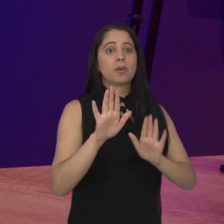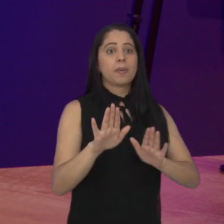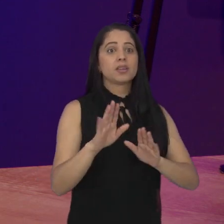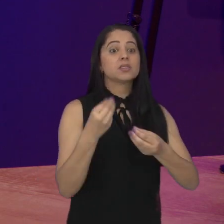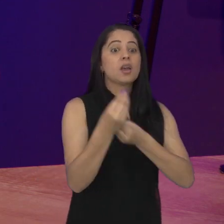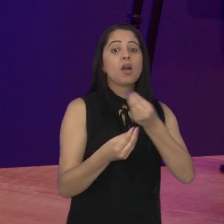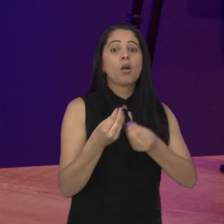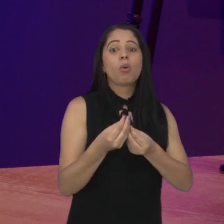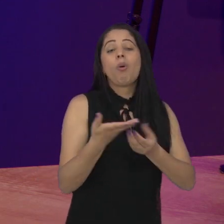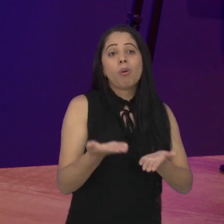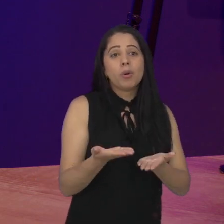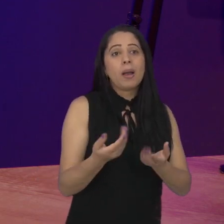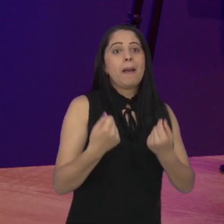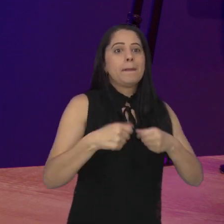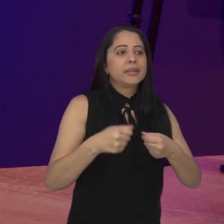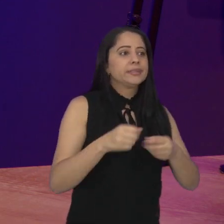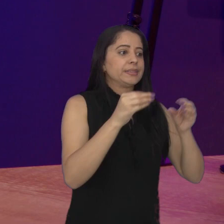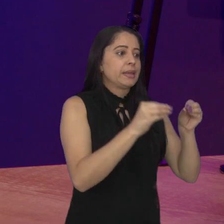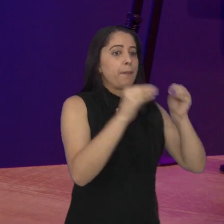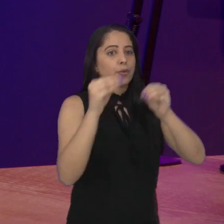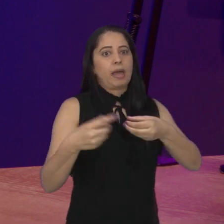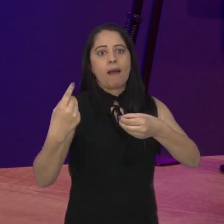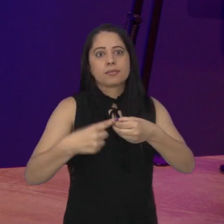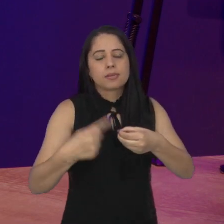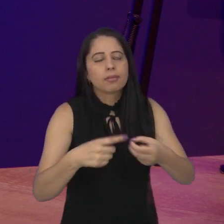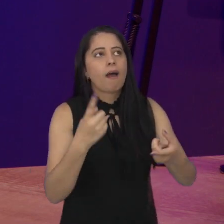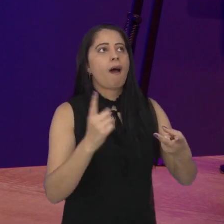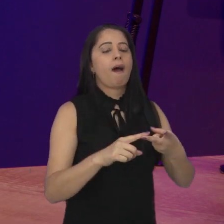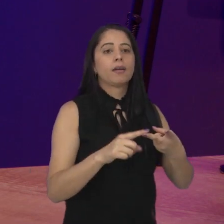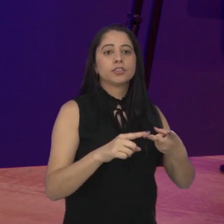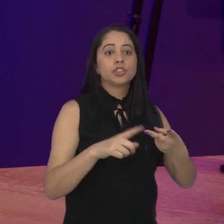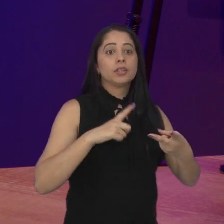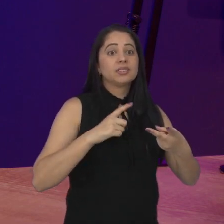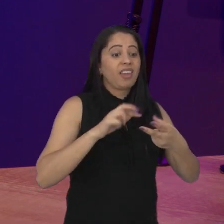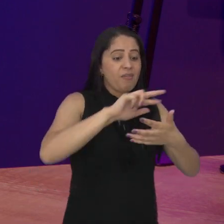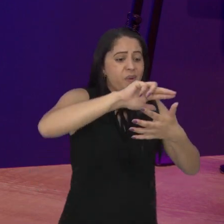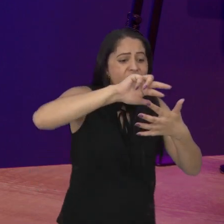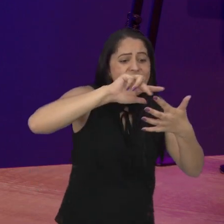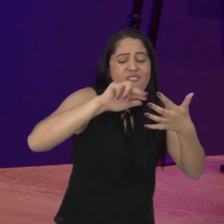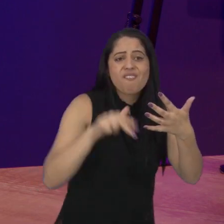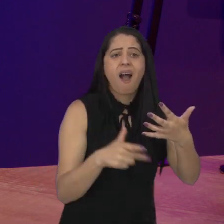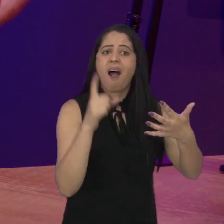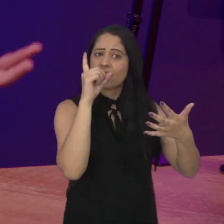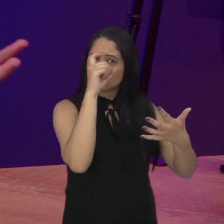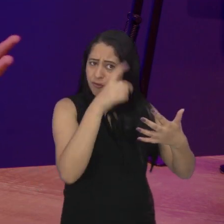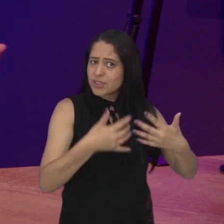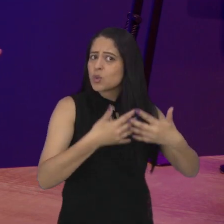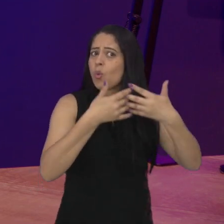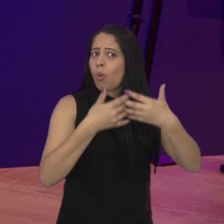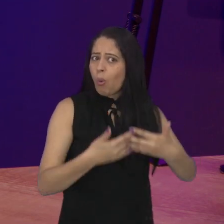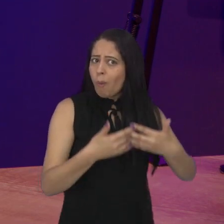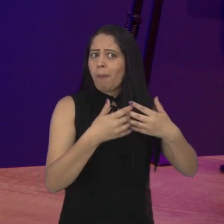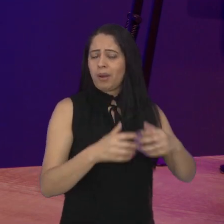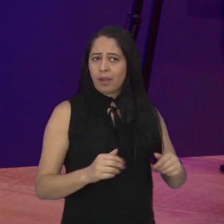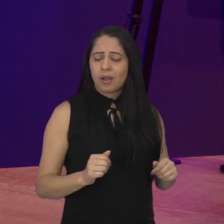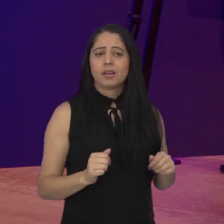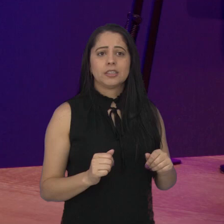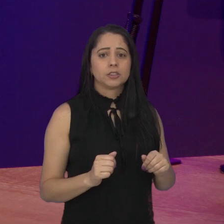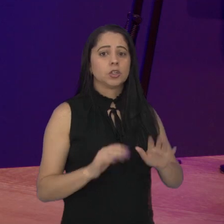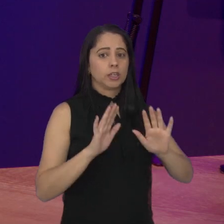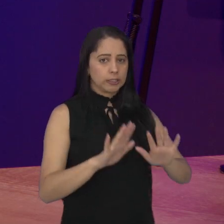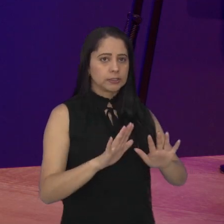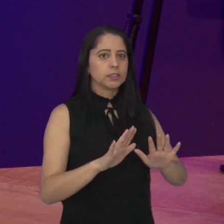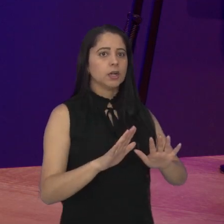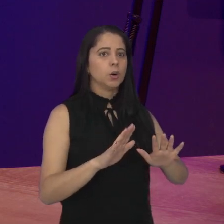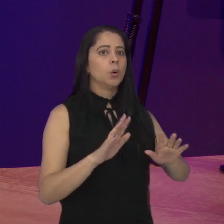não tem condição de se manter, porque geralmente ela vai ter que mudar de cidade. Então é todo um sistema muito complicado. Então a gente